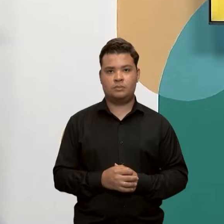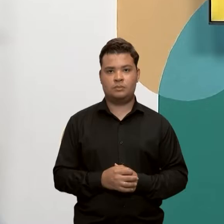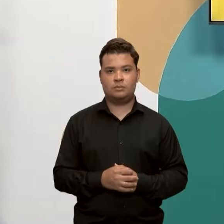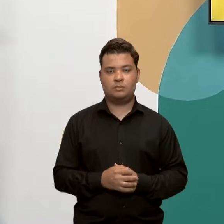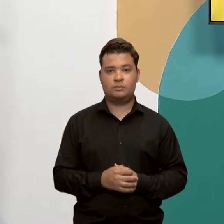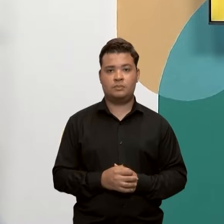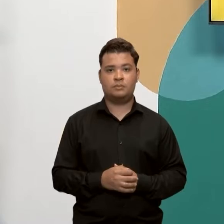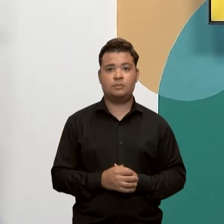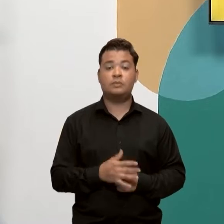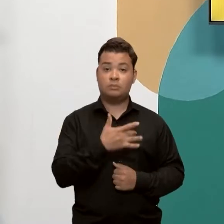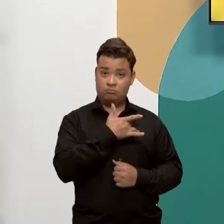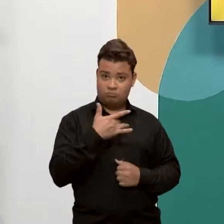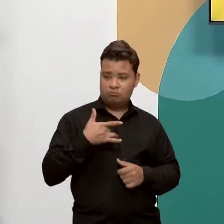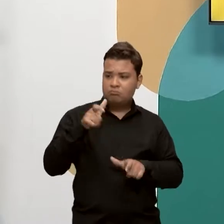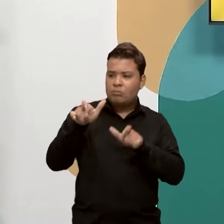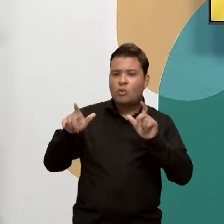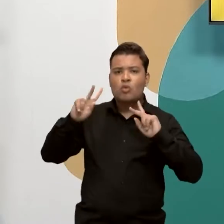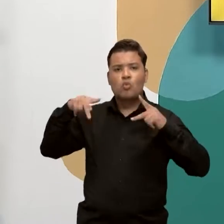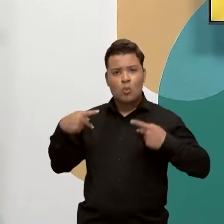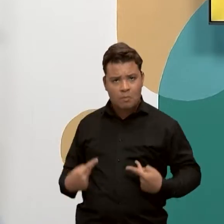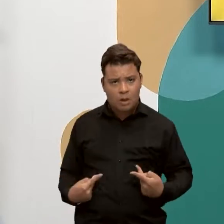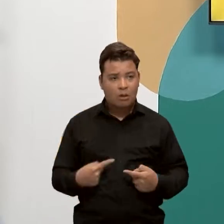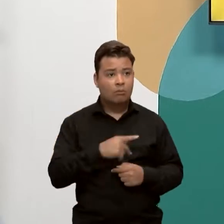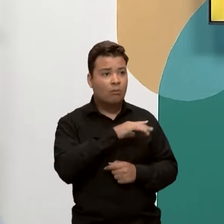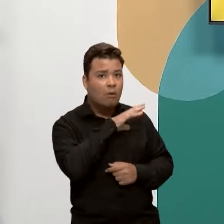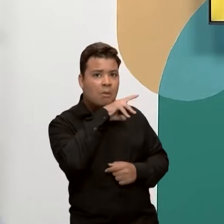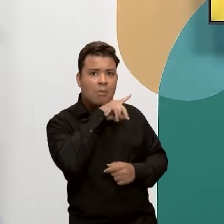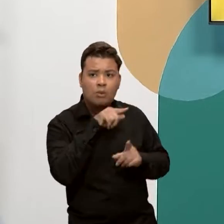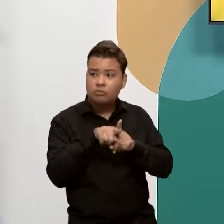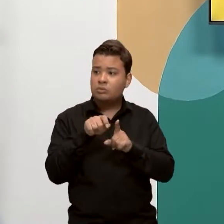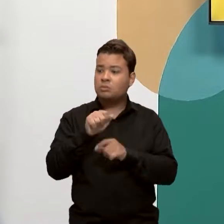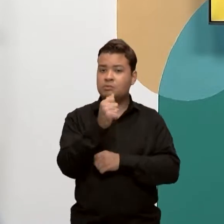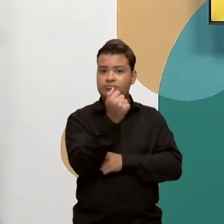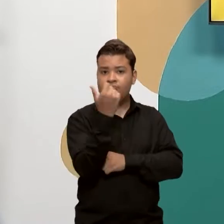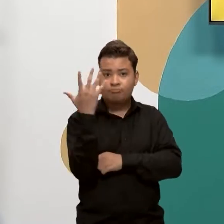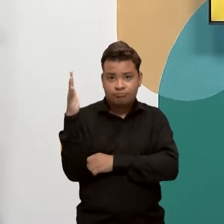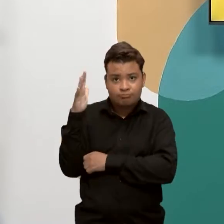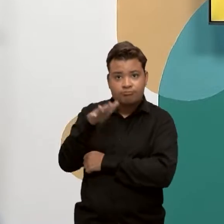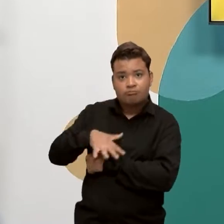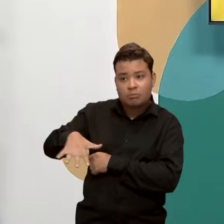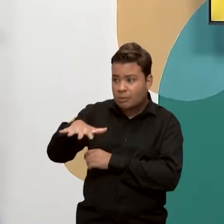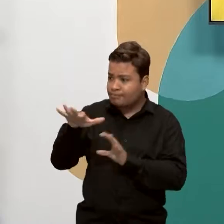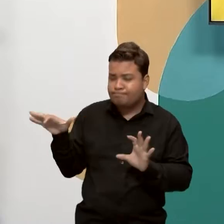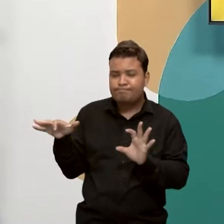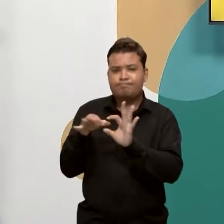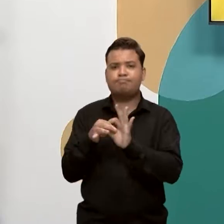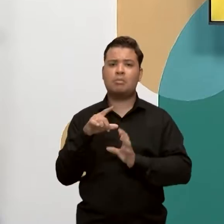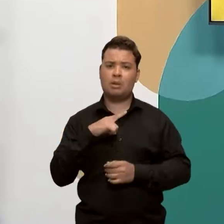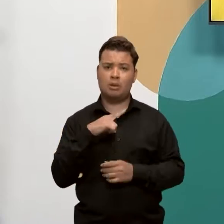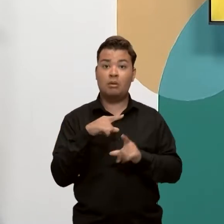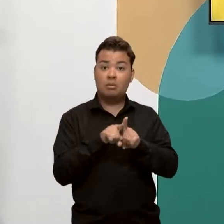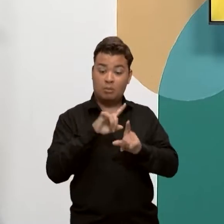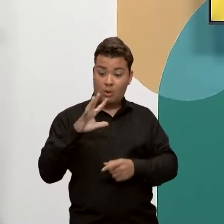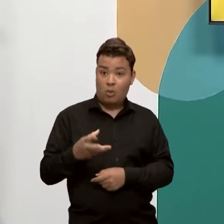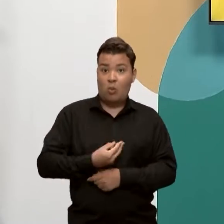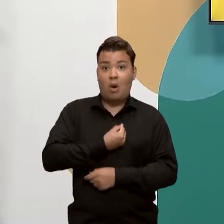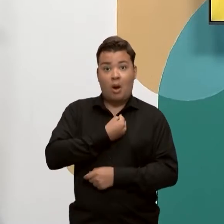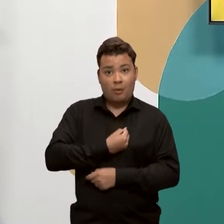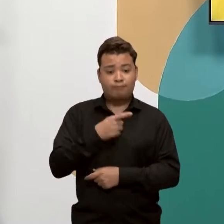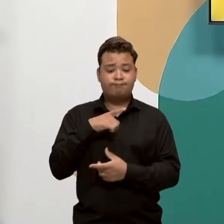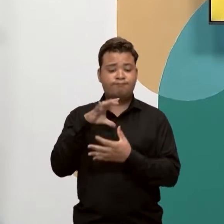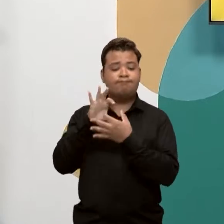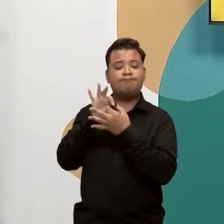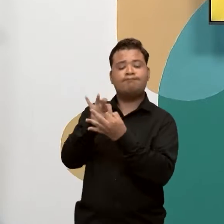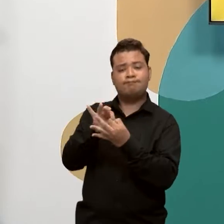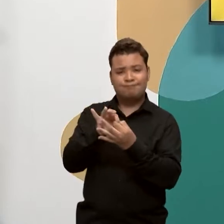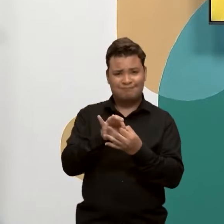a saúde humana, animal e ambiental são inseparáveis. E a qualidade de vida está diretamente ligada ao